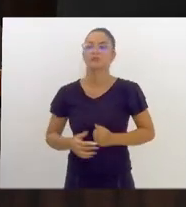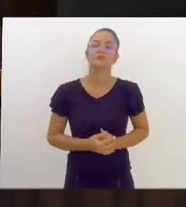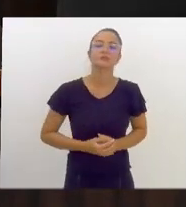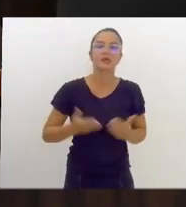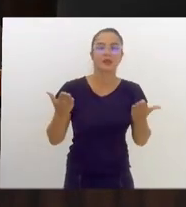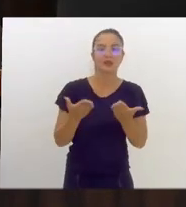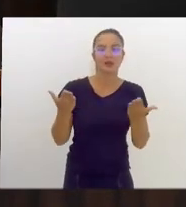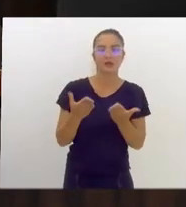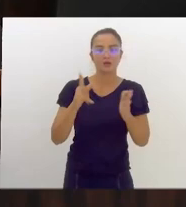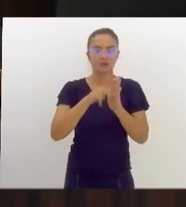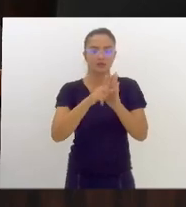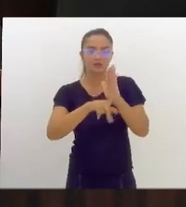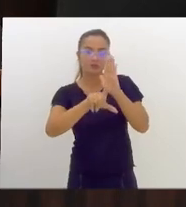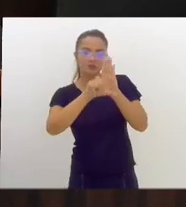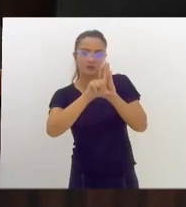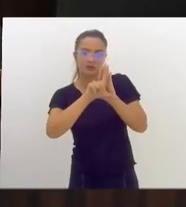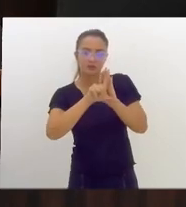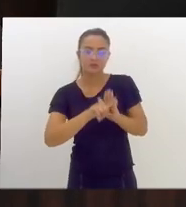Anuncio o projeto de lei número